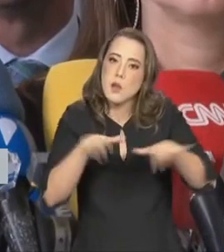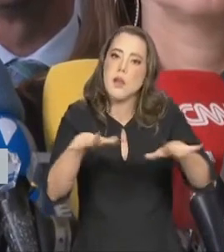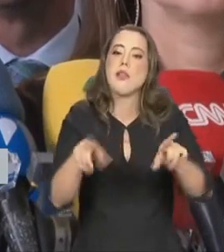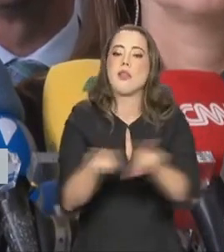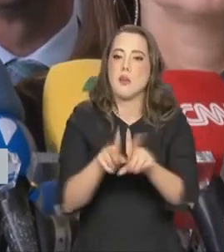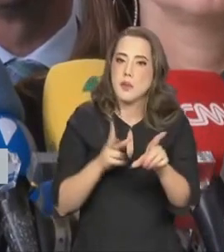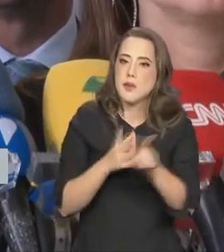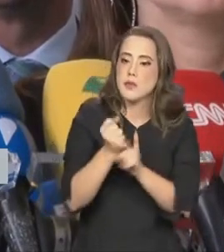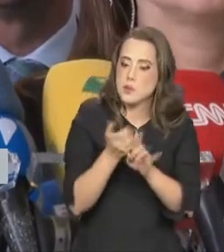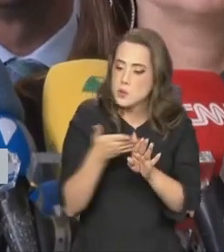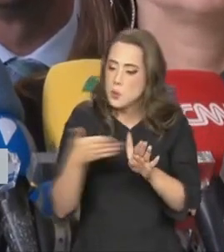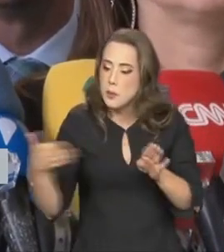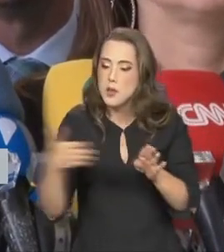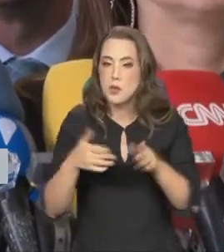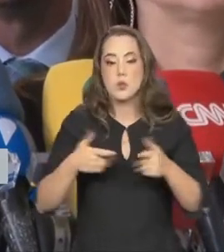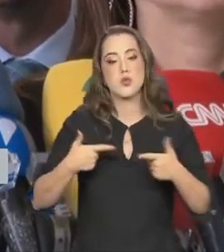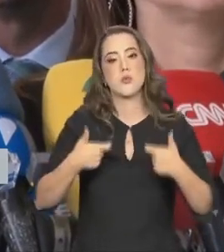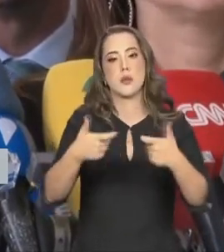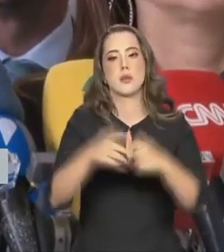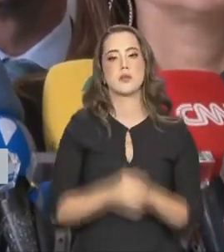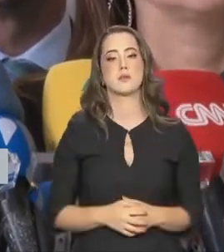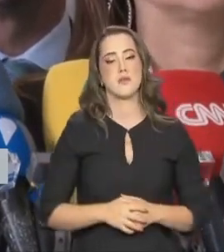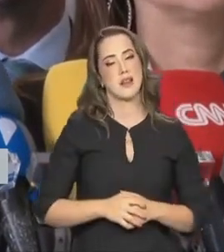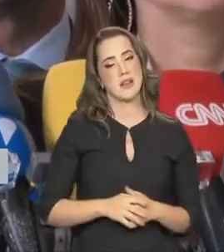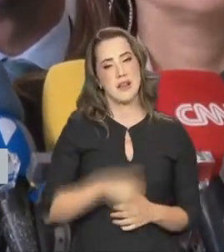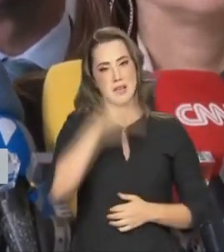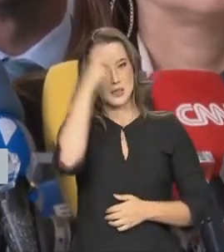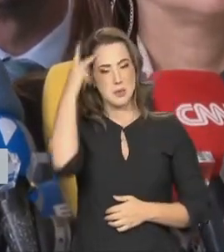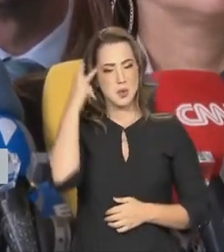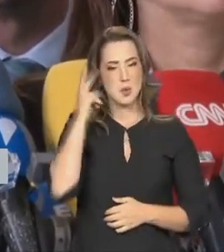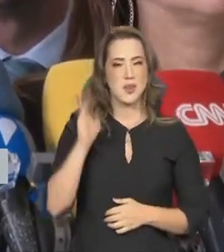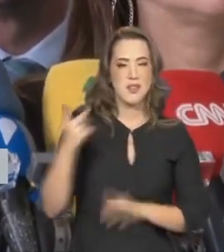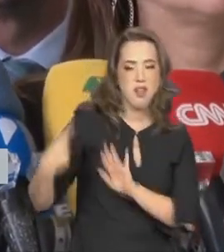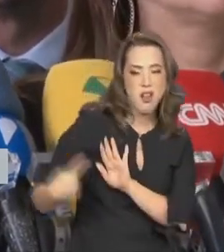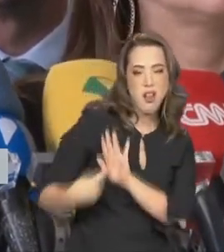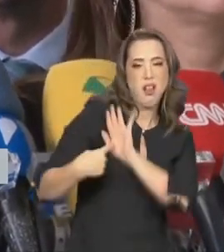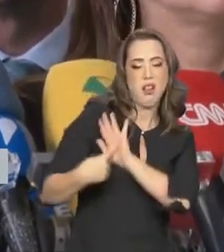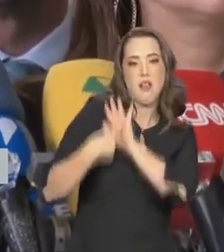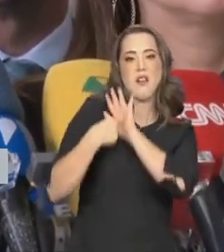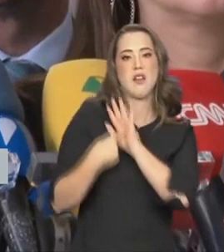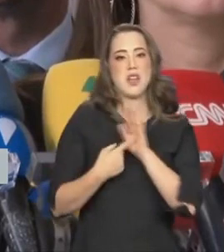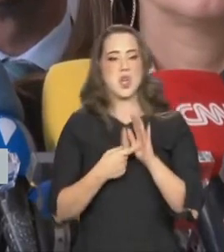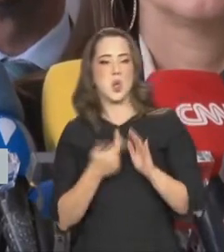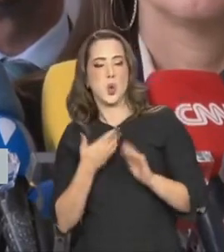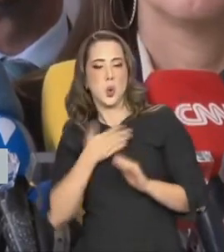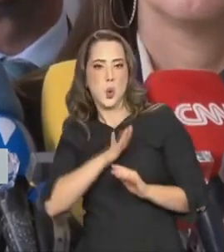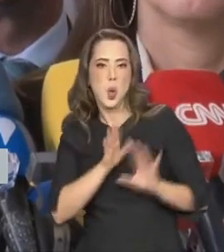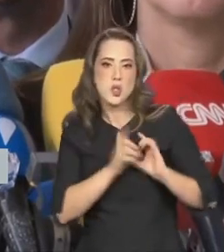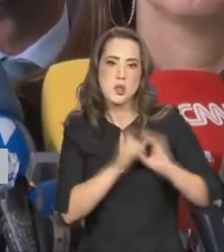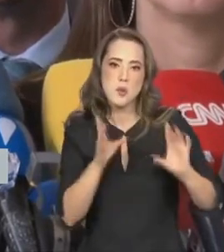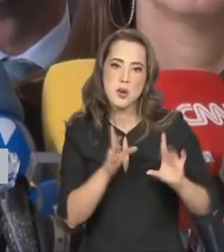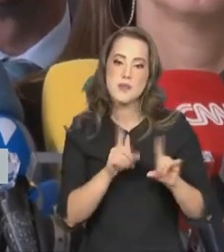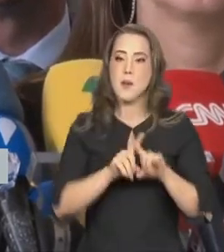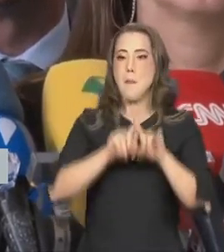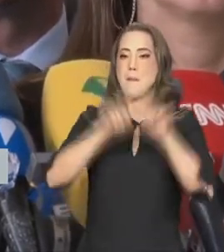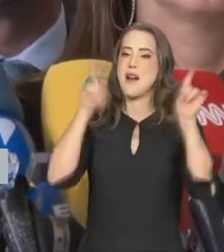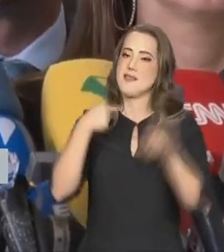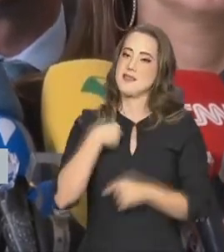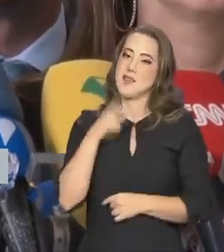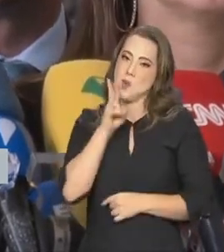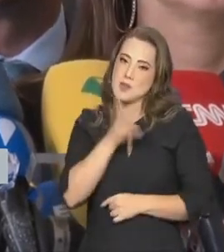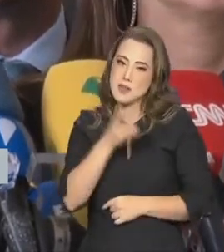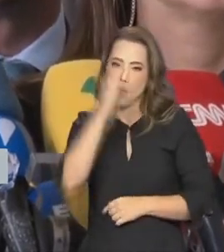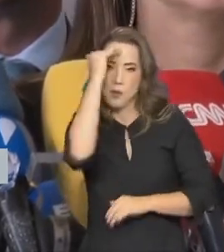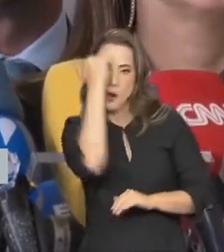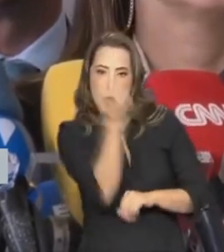Sempre fui rotulado como antidemocrático e, ao contrário dos meus acusadores, sempre joguei